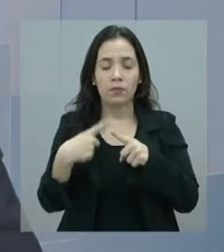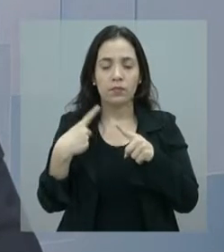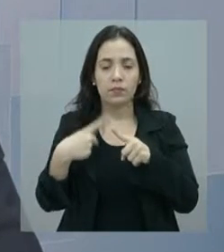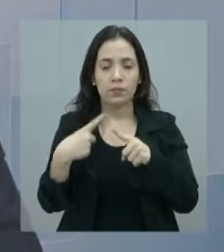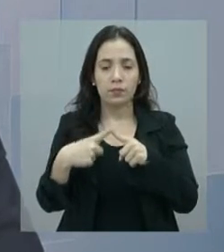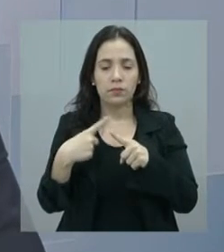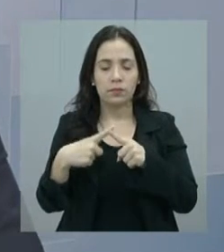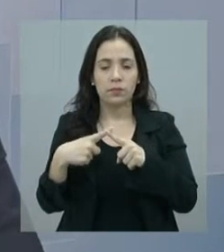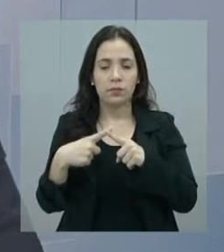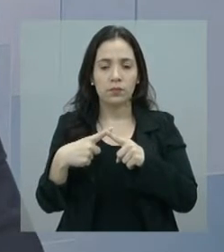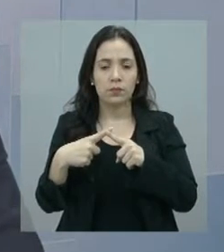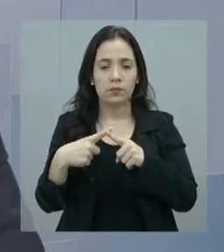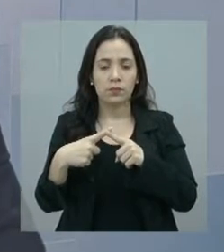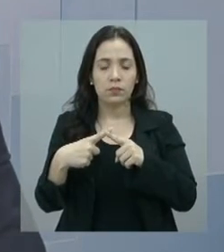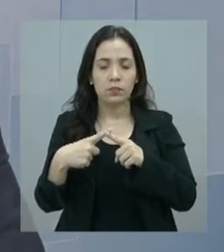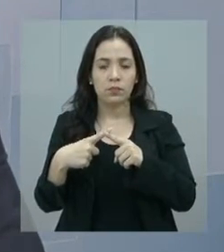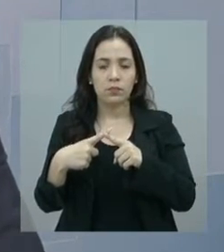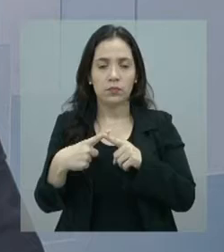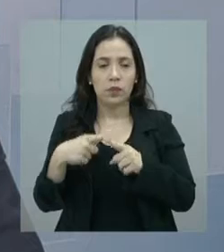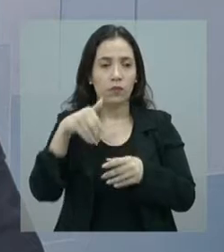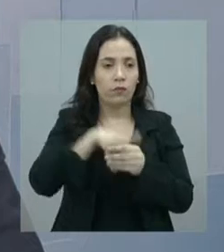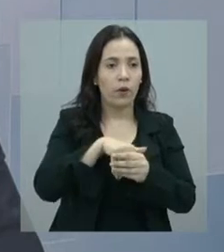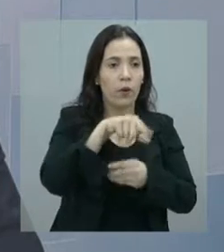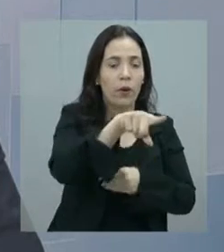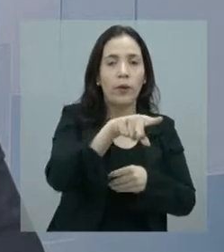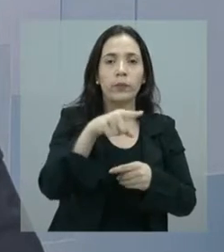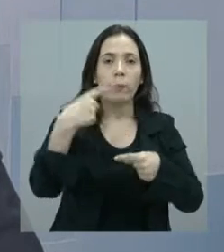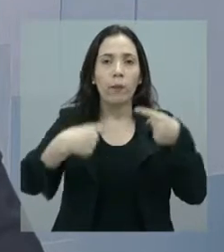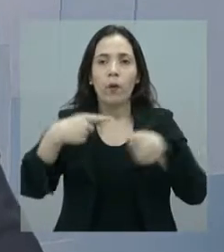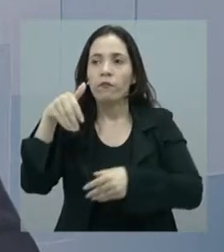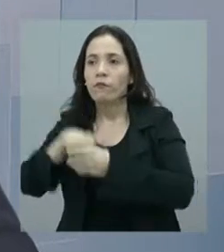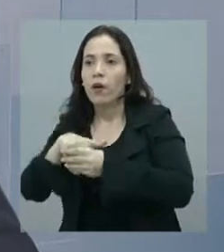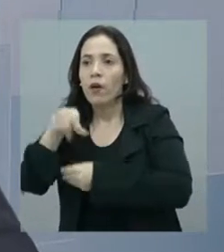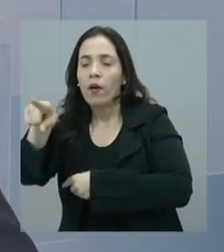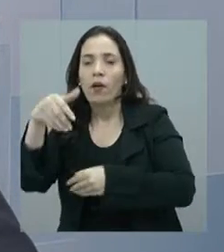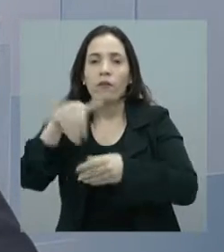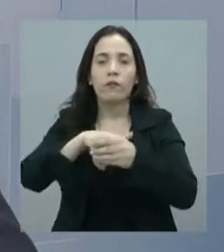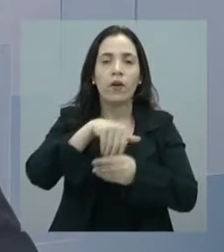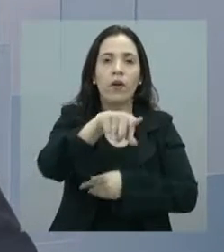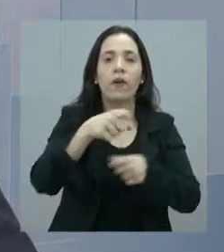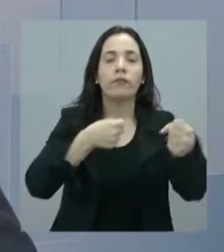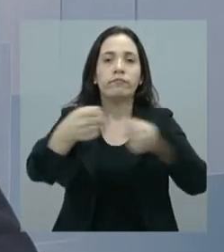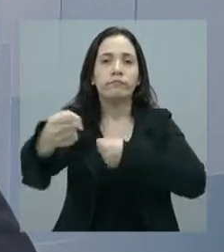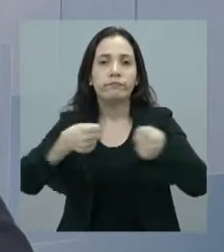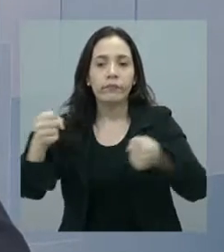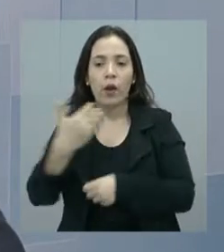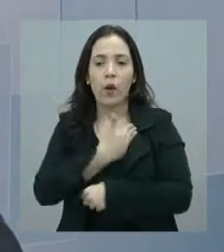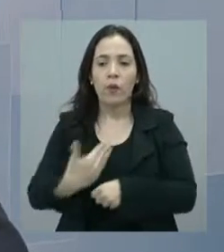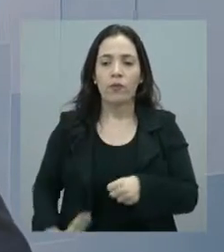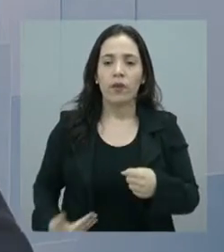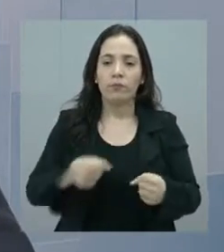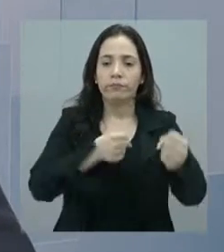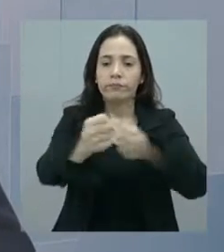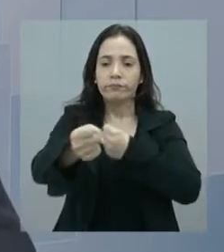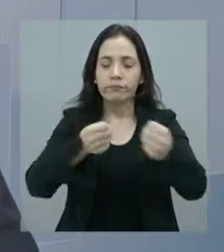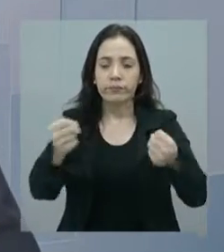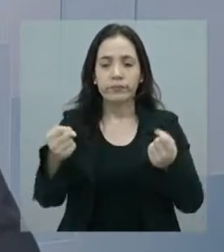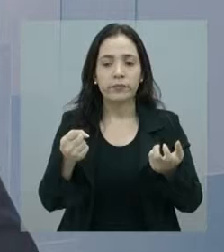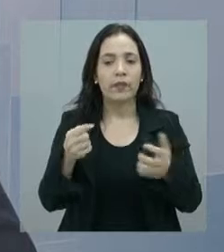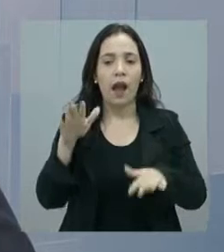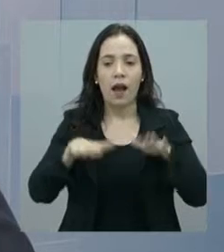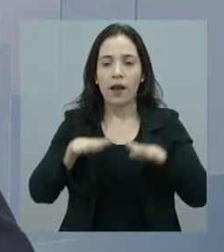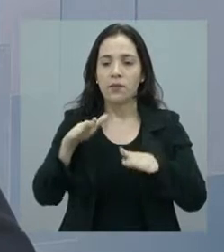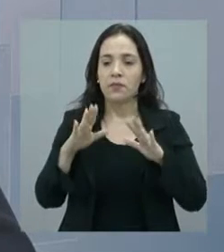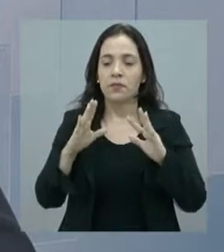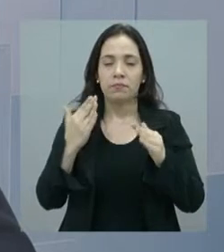movimentos políticos. Um grupo vota num deputado, outro grupo vota no outro. E aí também tem os interesses políticos do governo, que muitas vezes nem sempre são de